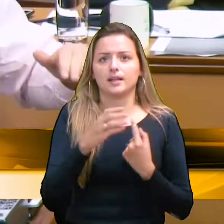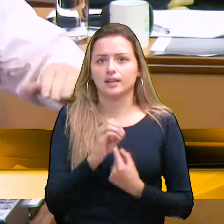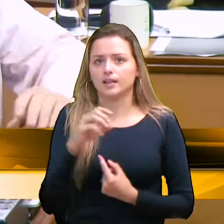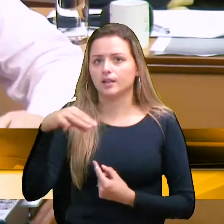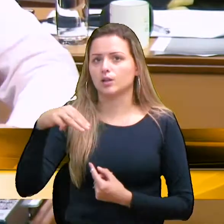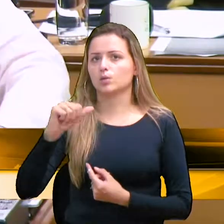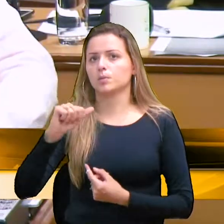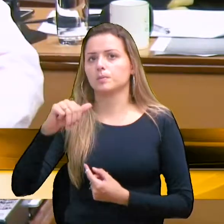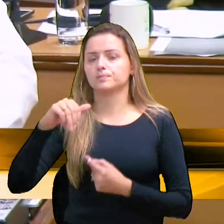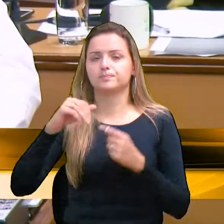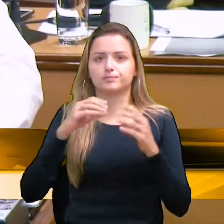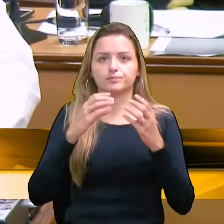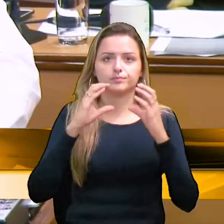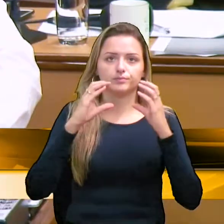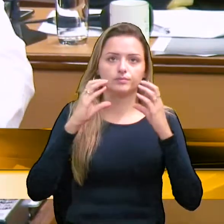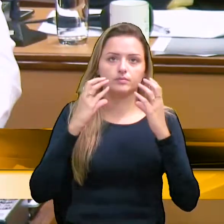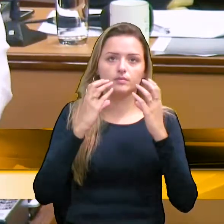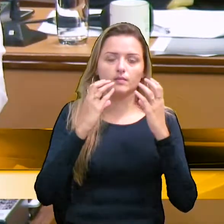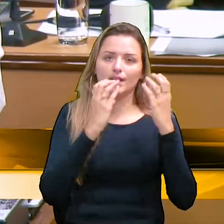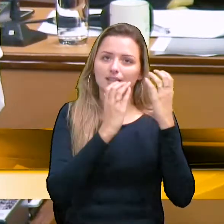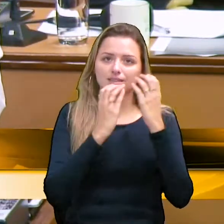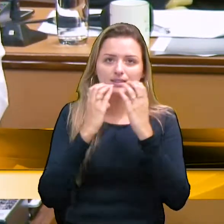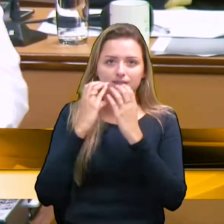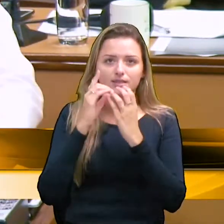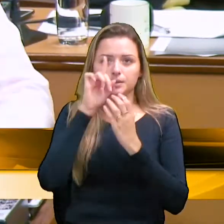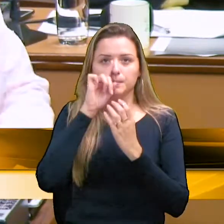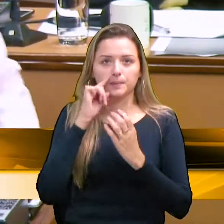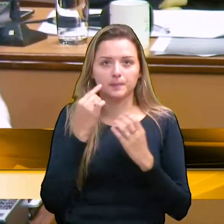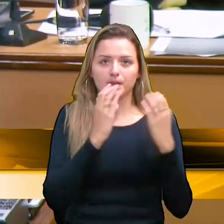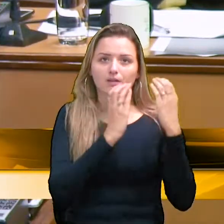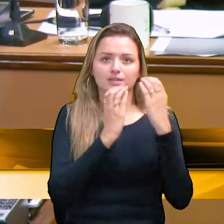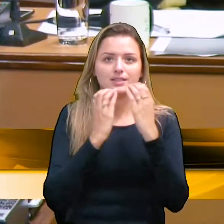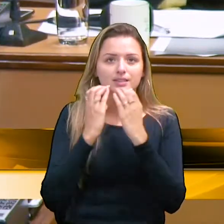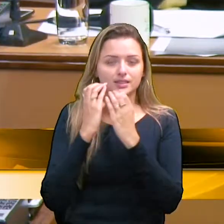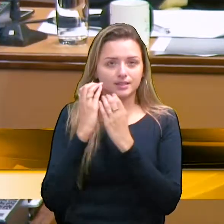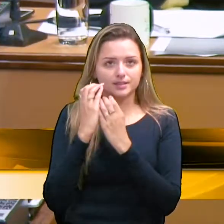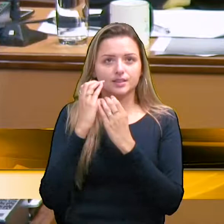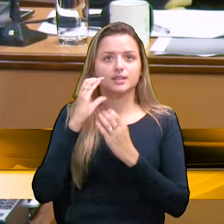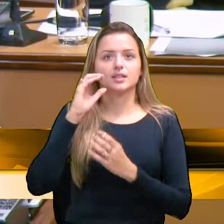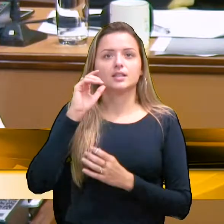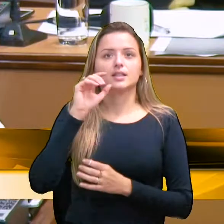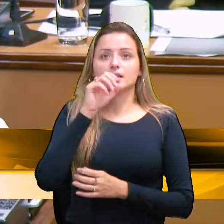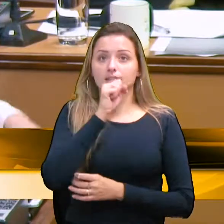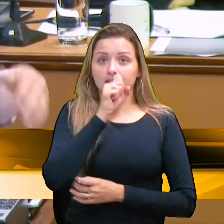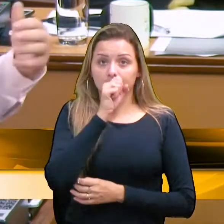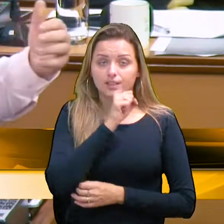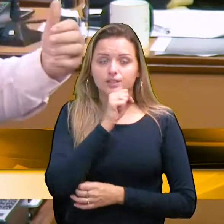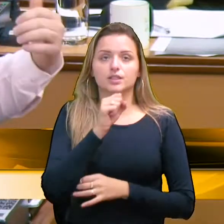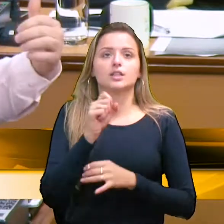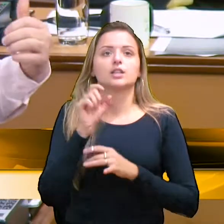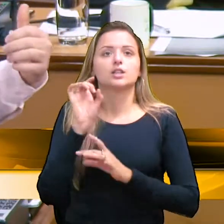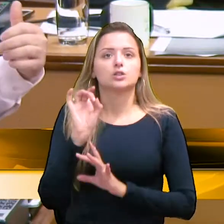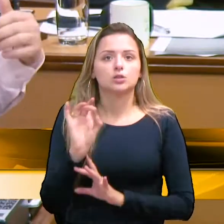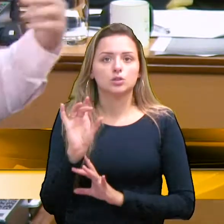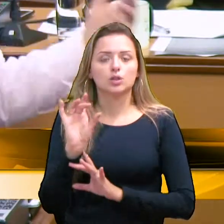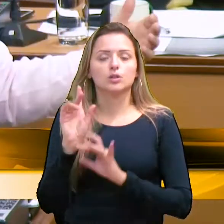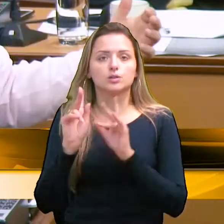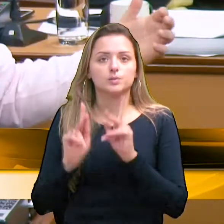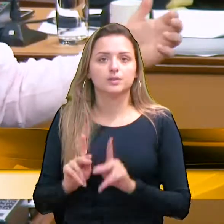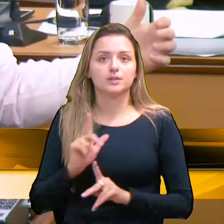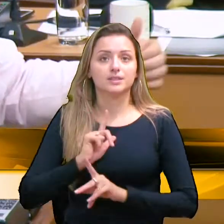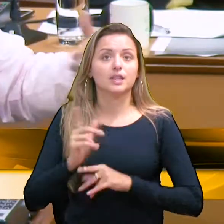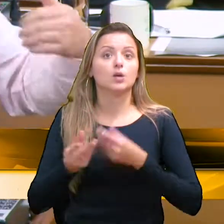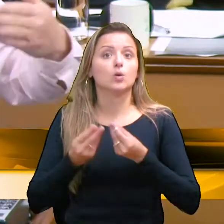questão. Somente muda a regra para os comerciantes, então, que esses têm a possibilidade de